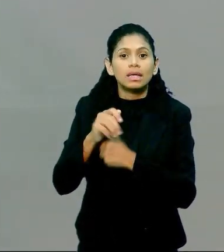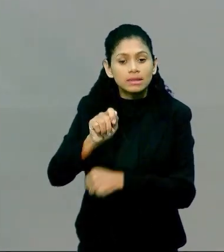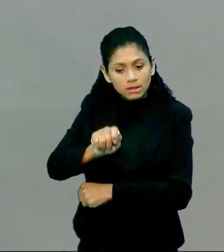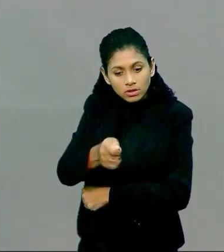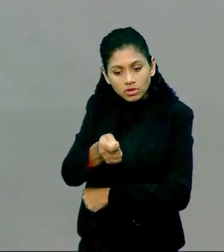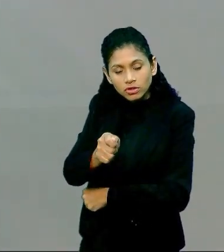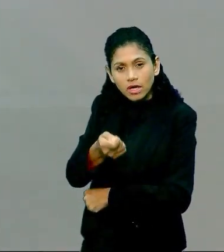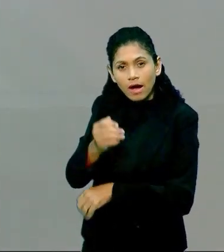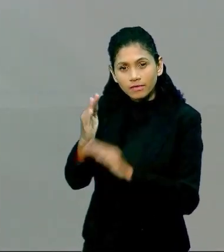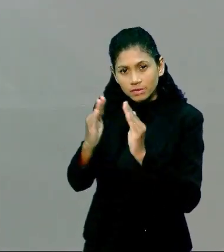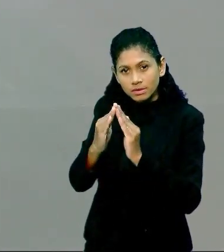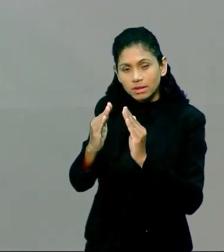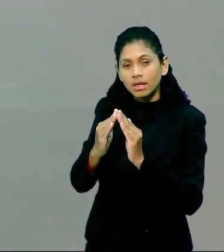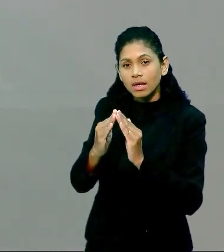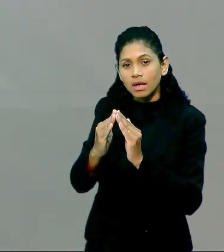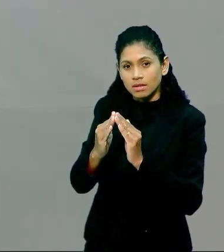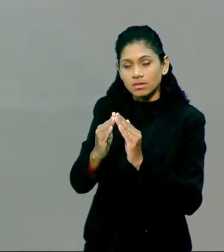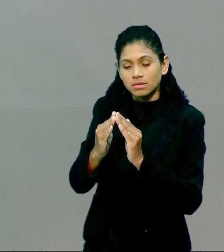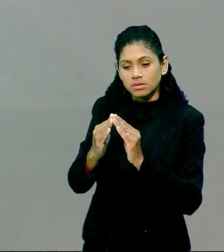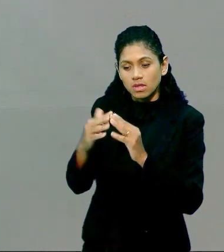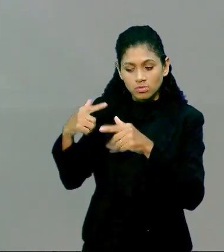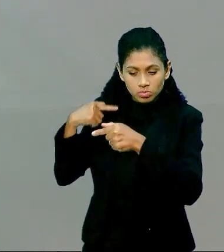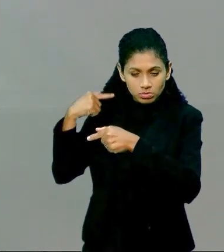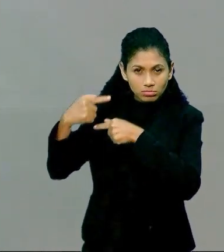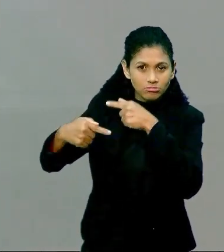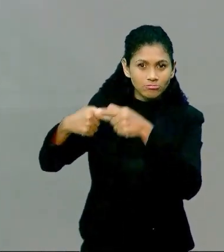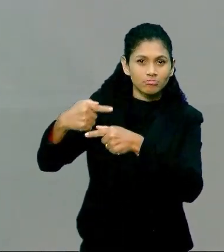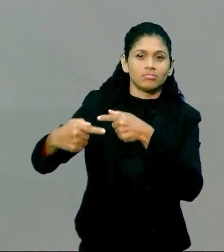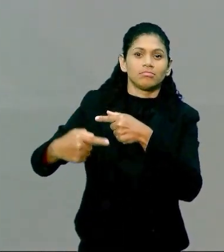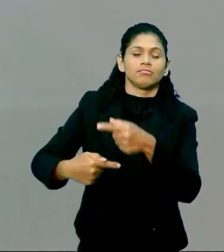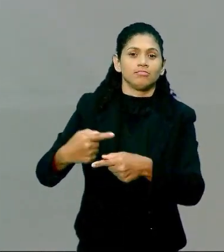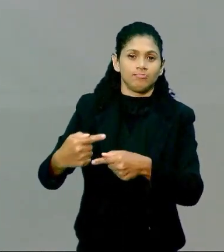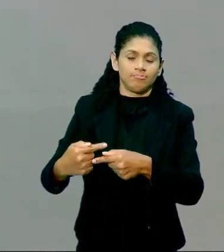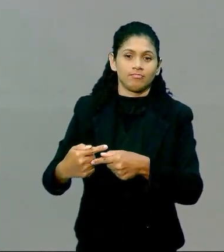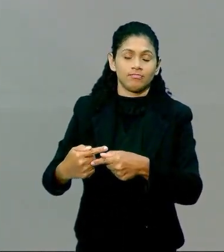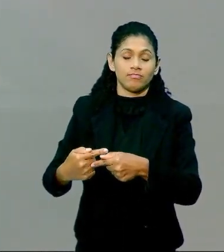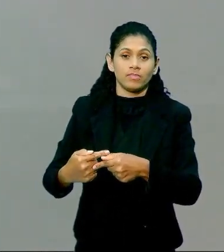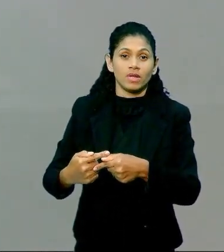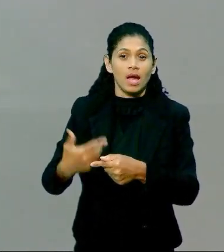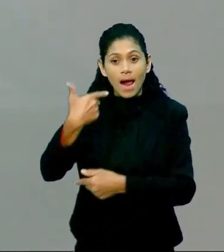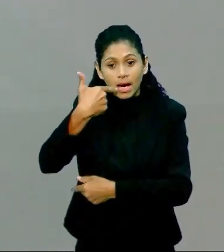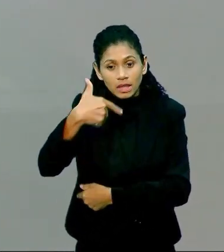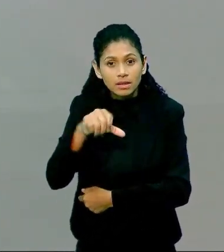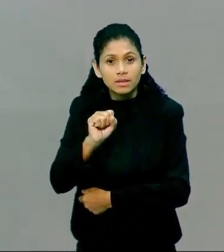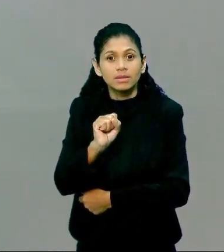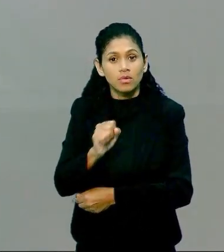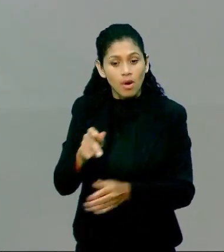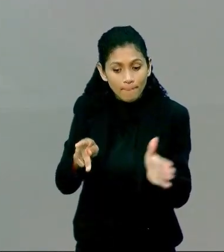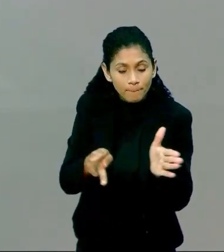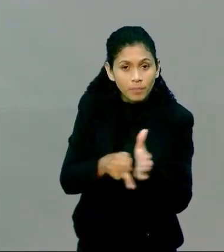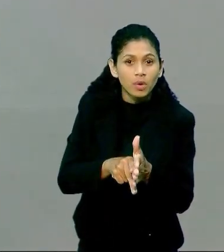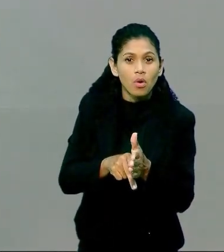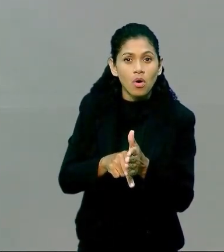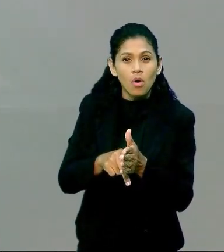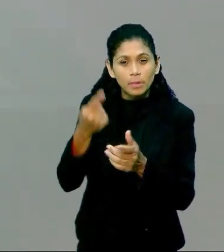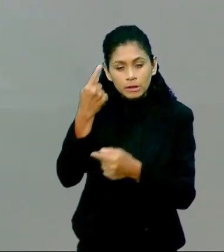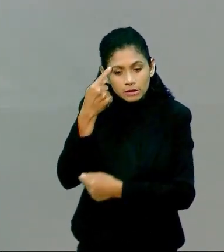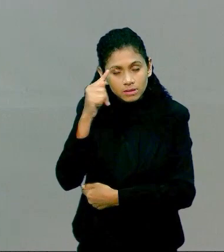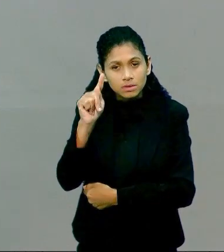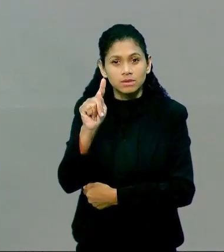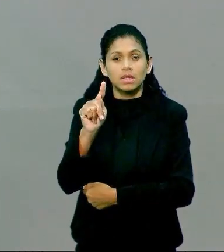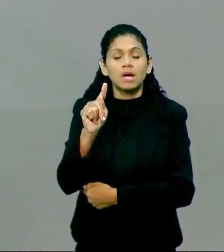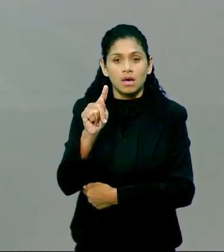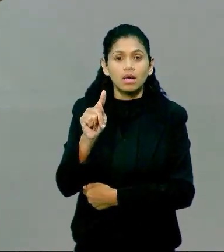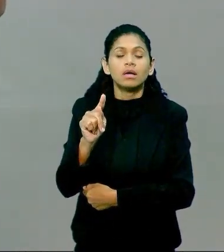dos costumes que ele mantém, né? Até do idioma sefardita, que é um idioma próprio, criado por ele, né? Uma mescla aí do hebraico